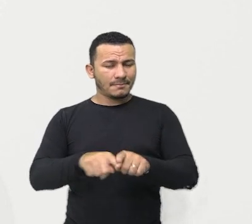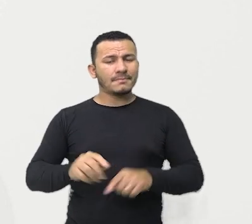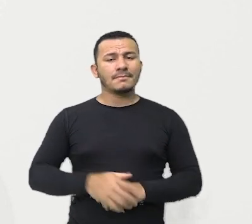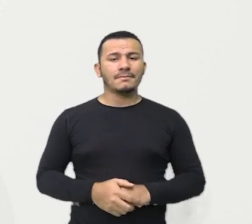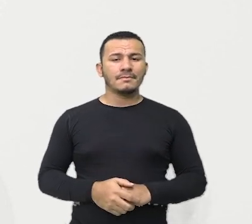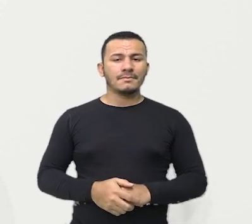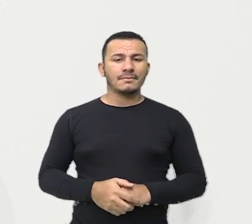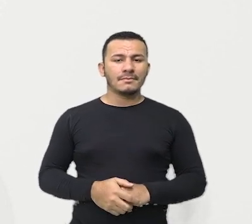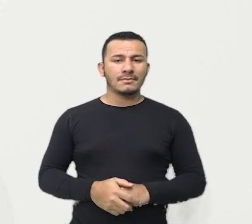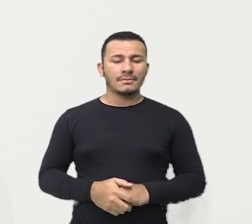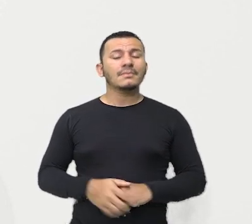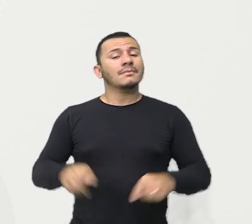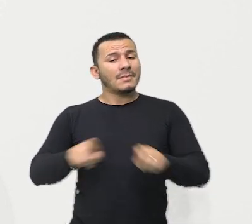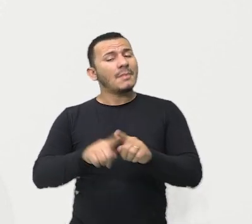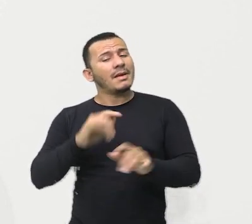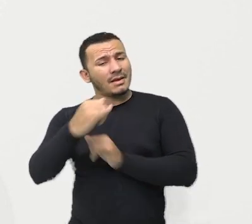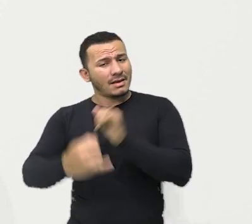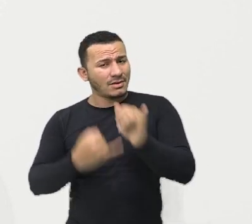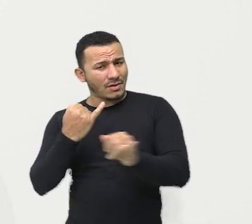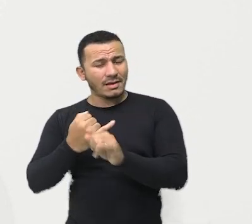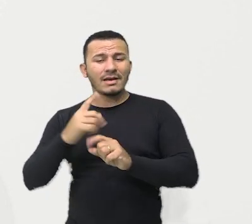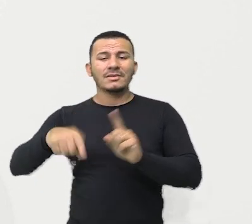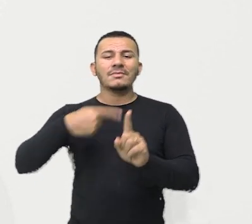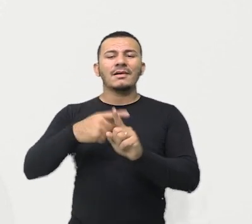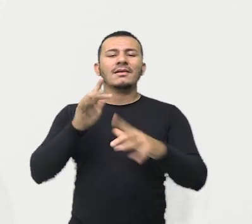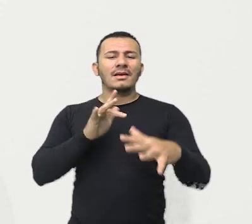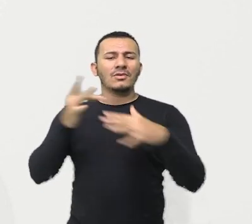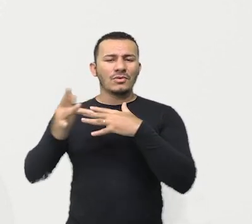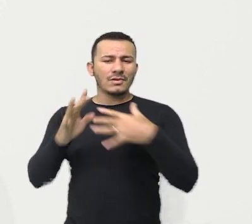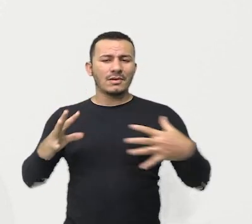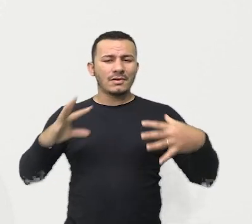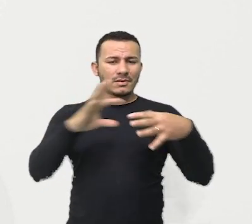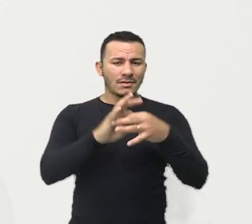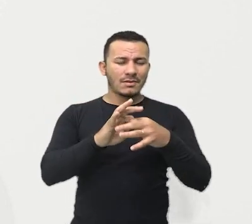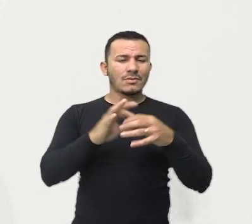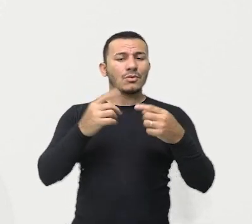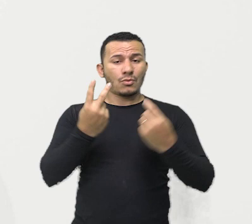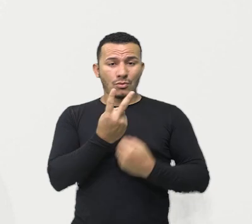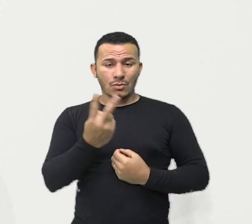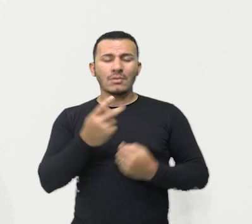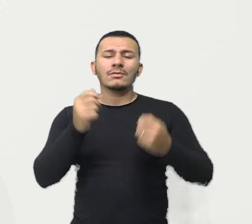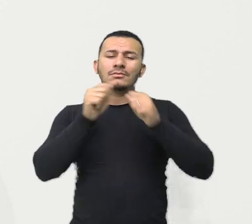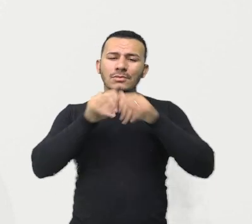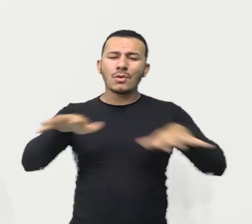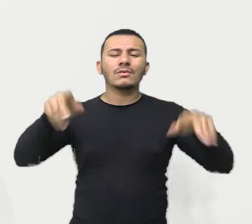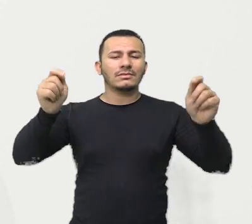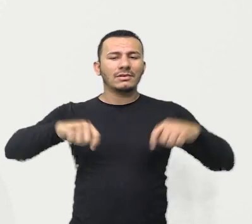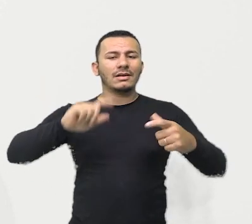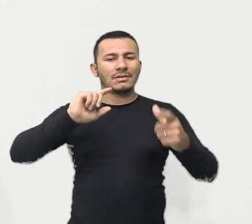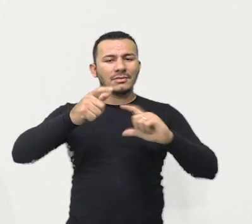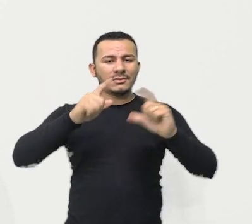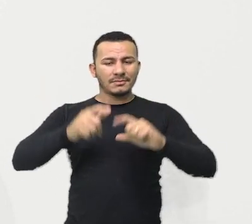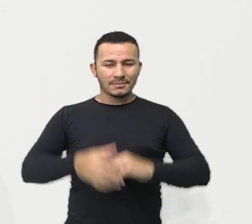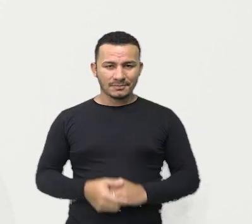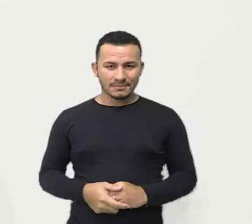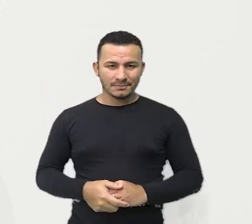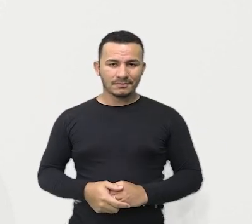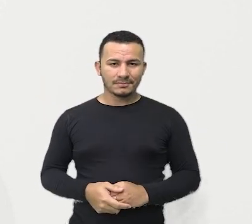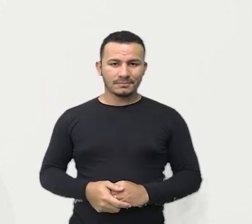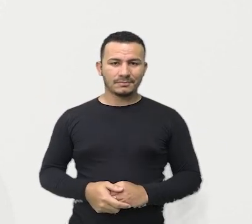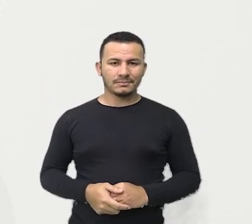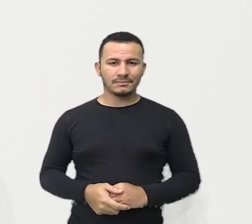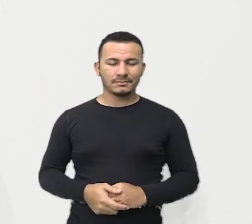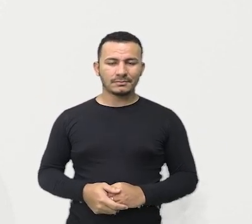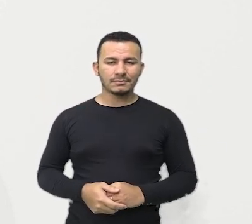não dizer, também a internet e as redes sociais podem ser um ambiente de circulação de charges.